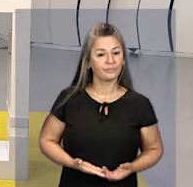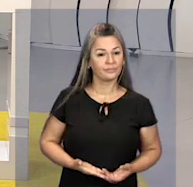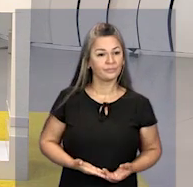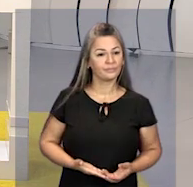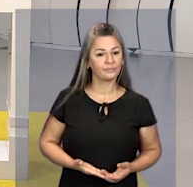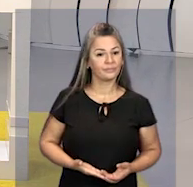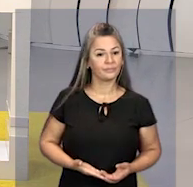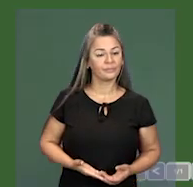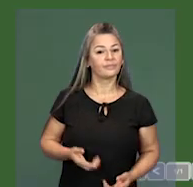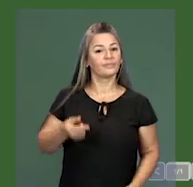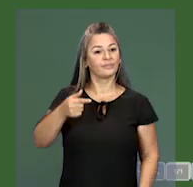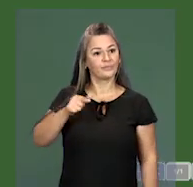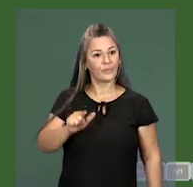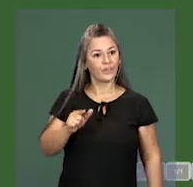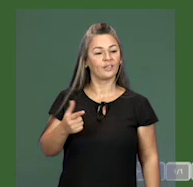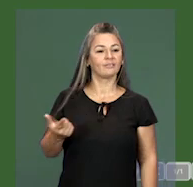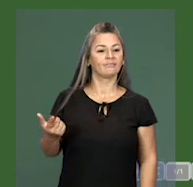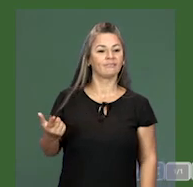Outra árvore.